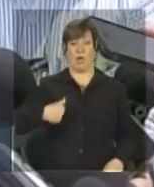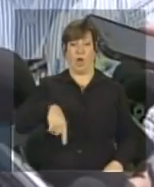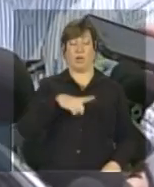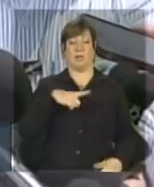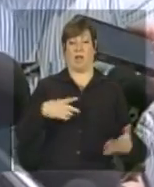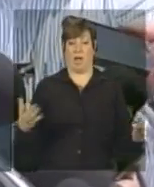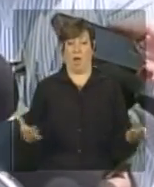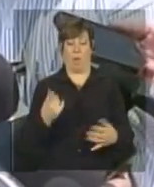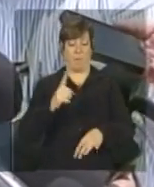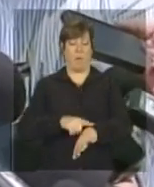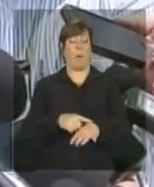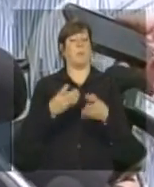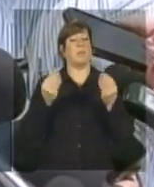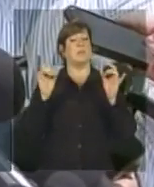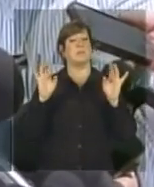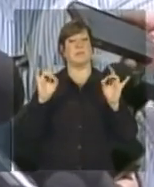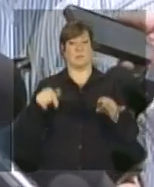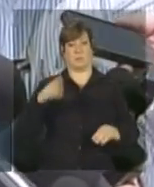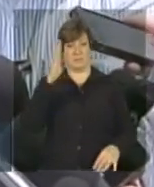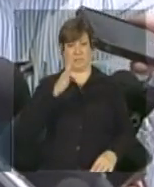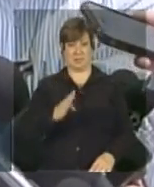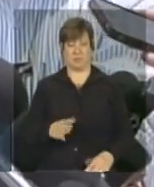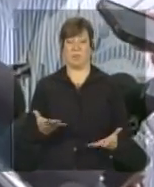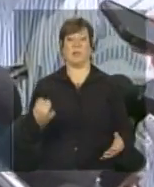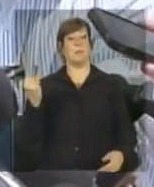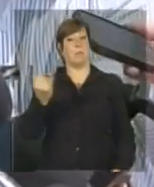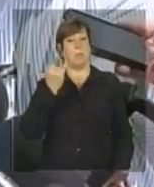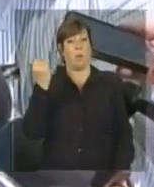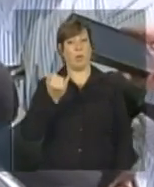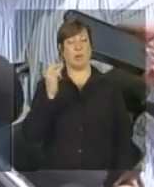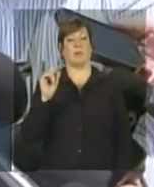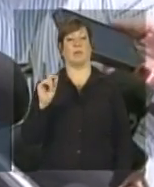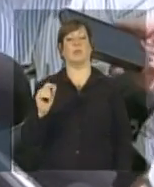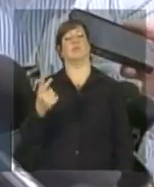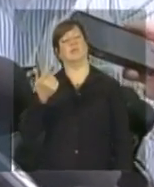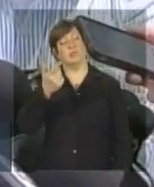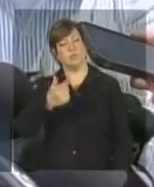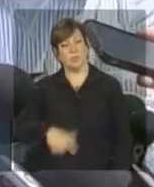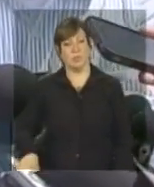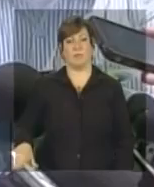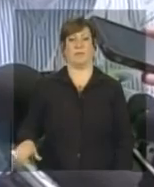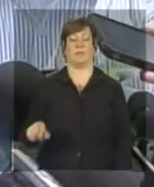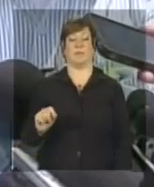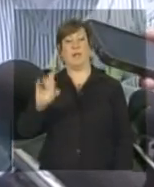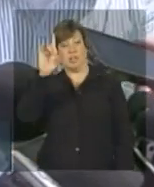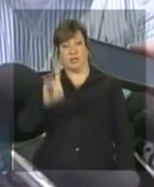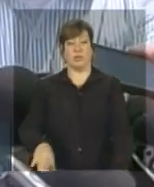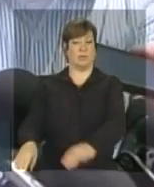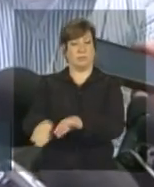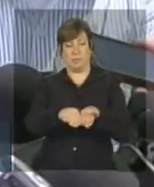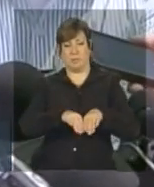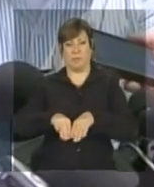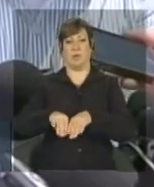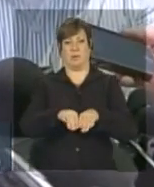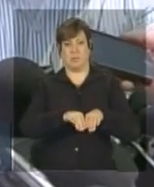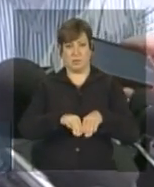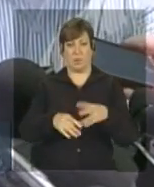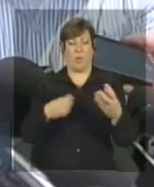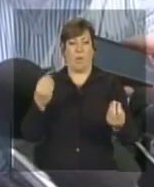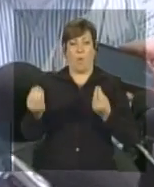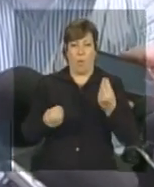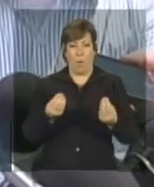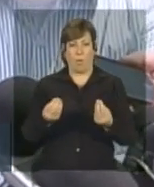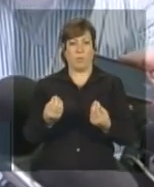num momento muito especial do Brasil. E é importante que, mais uma vez, a democracia e as formas